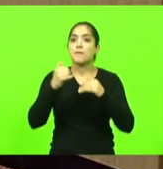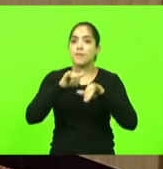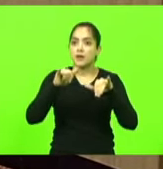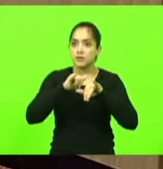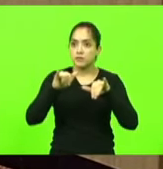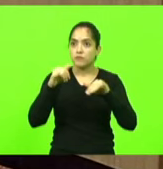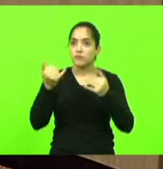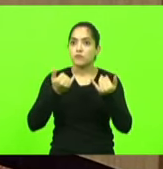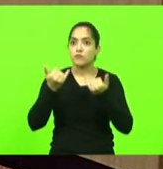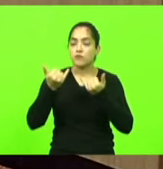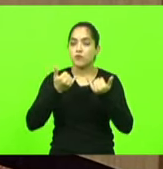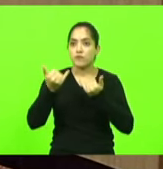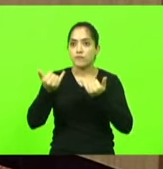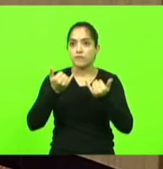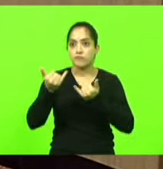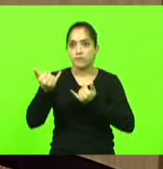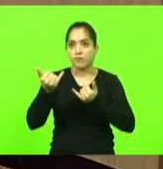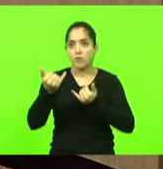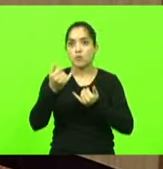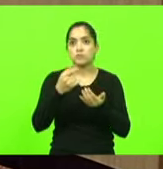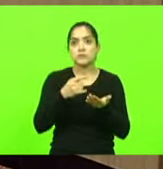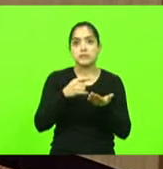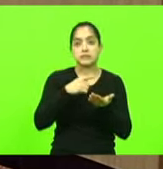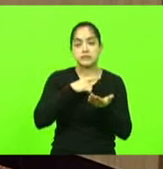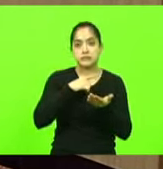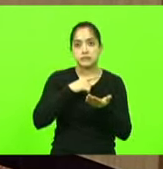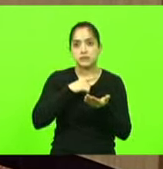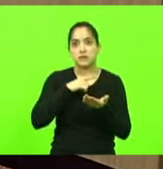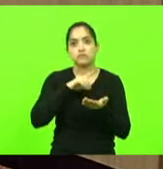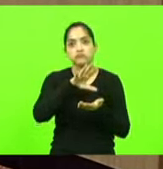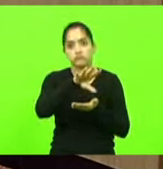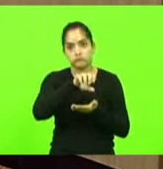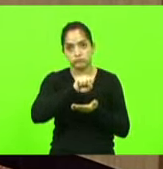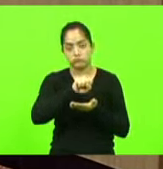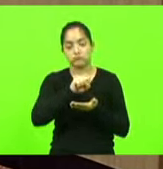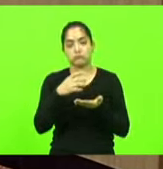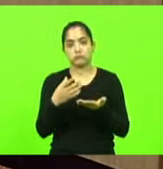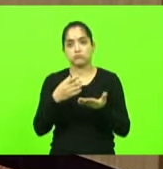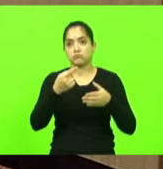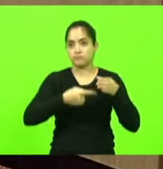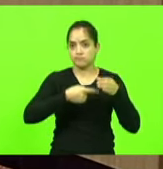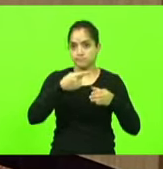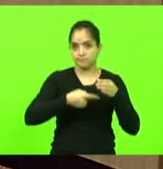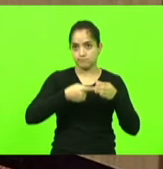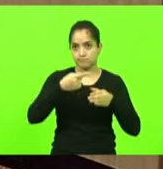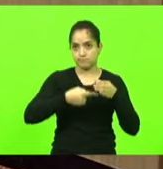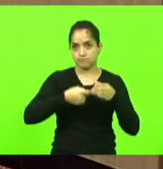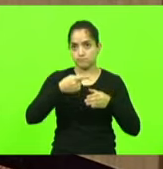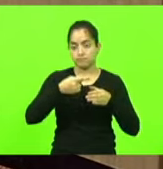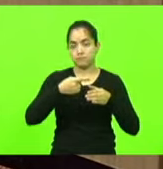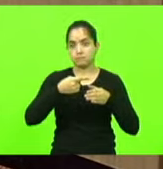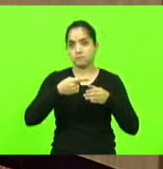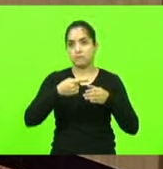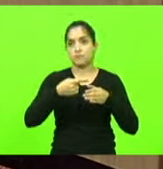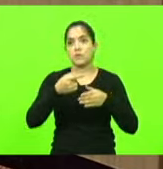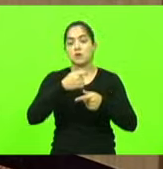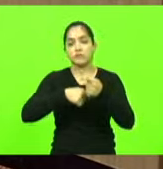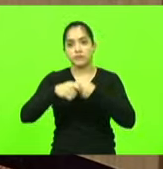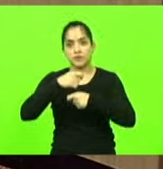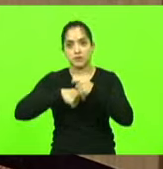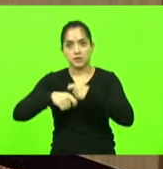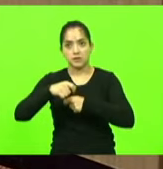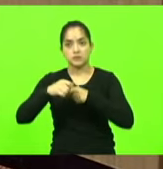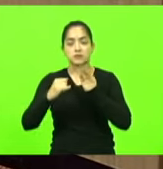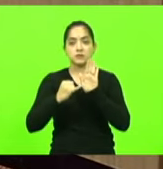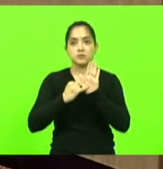da disponibilidade de medicamento para sua retirada, com pareceres favoráveis das comissões de Finanças e